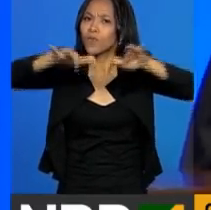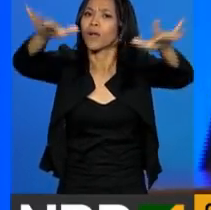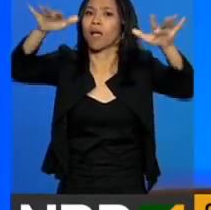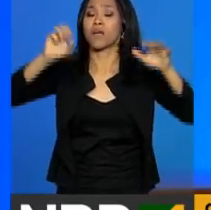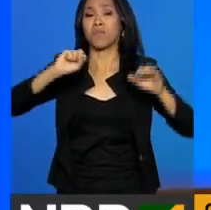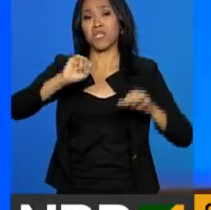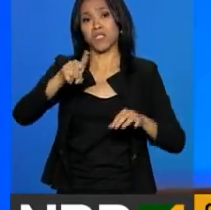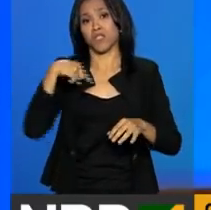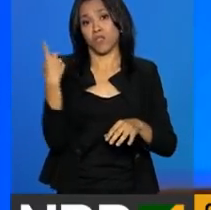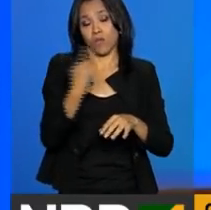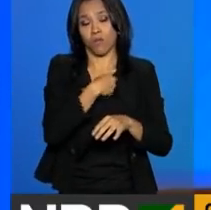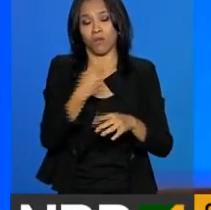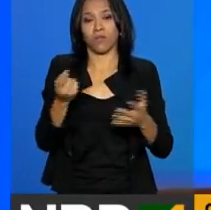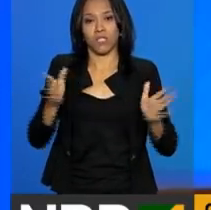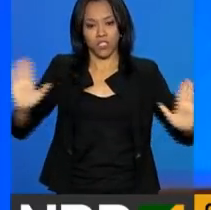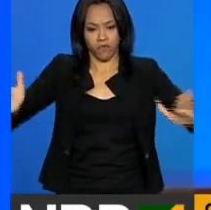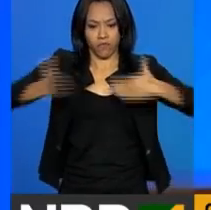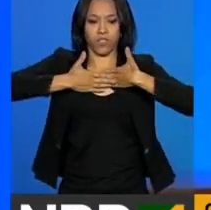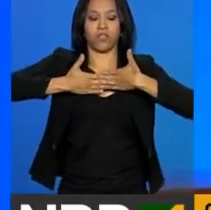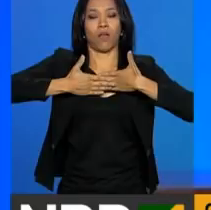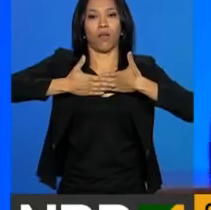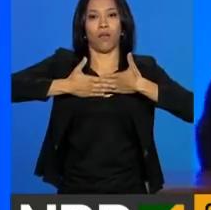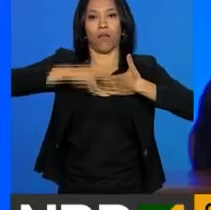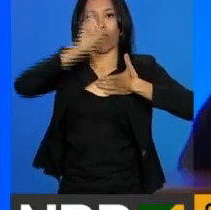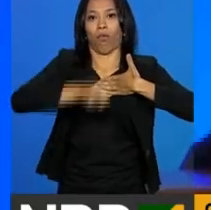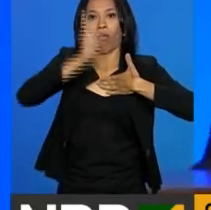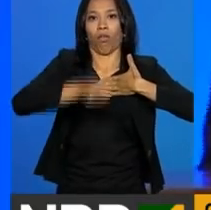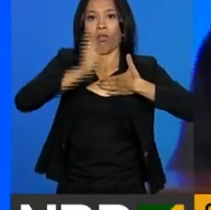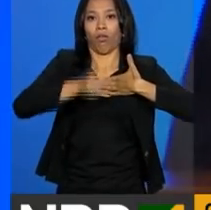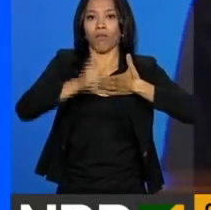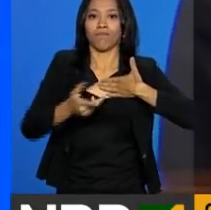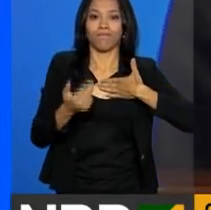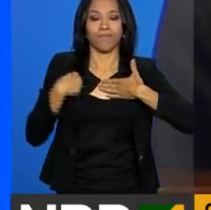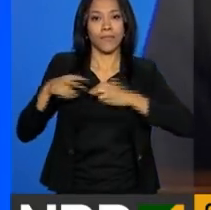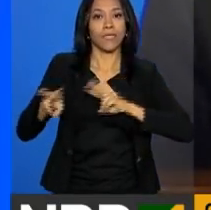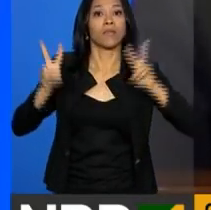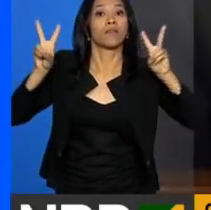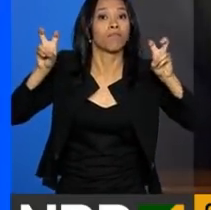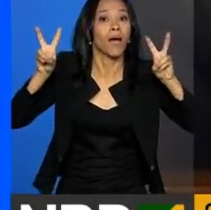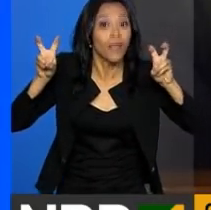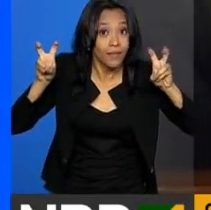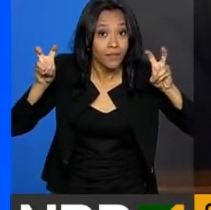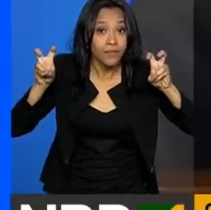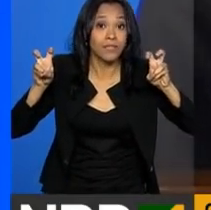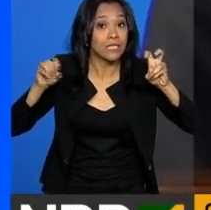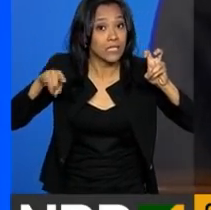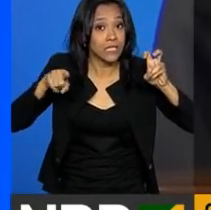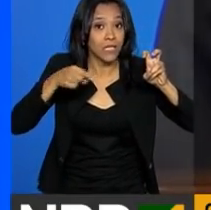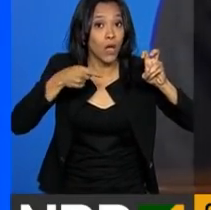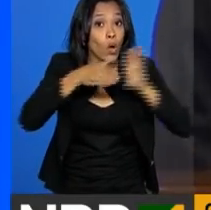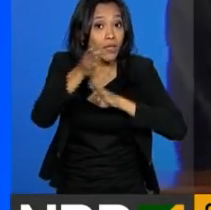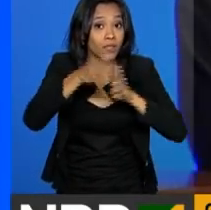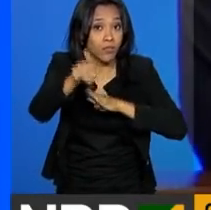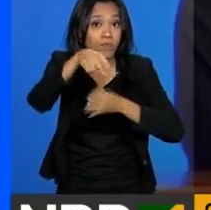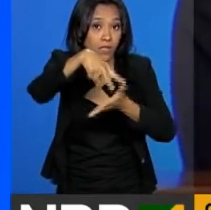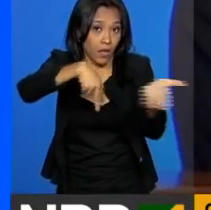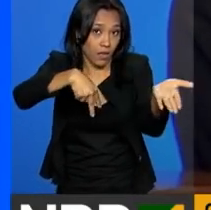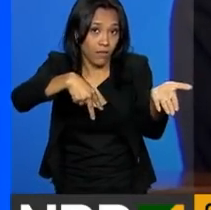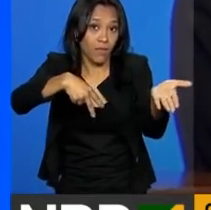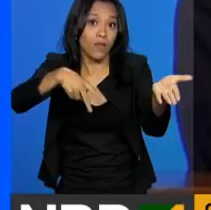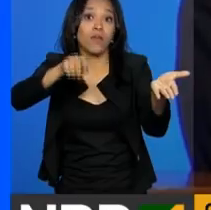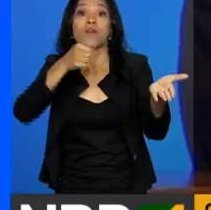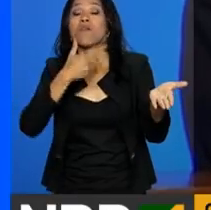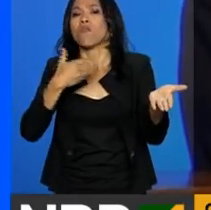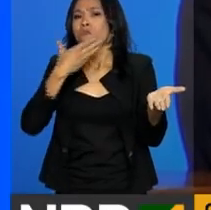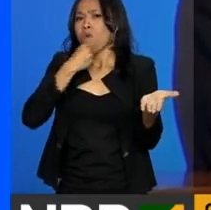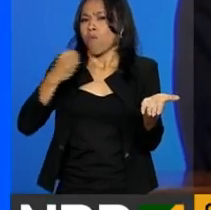fecharmos um sistema autoritário a gente até faz um parêntesis até recomendo se puderem lê ô ô livro de